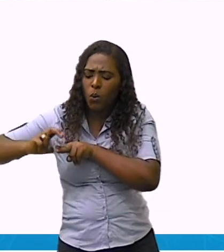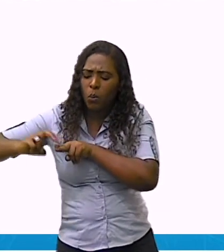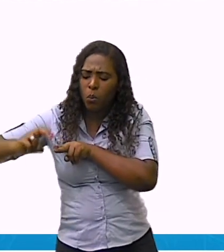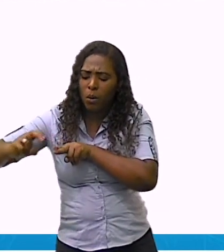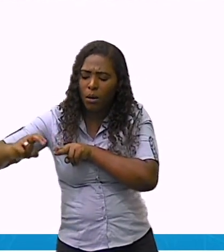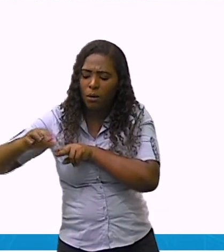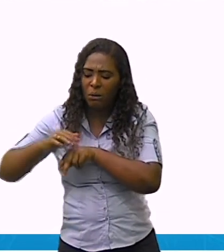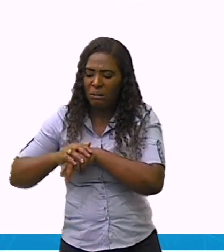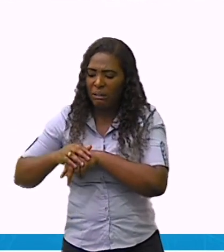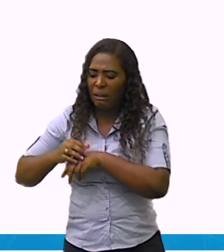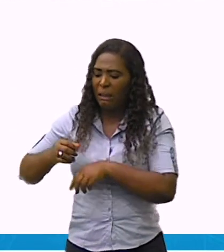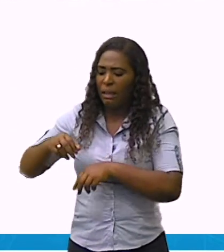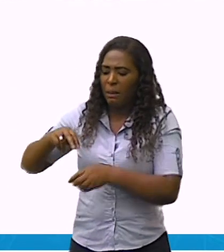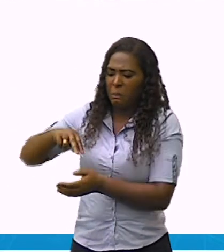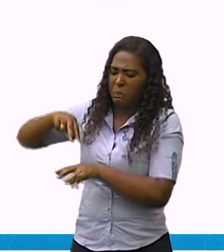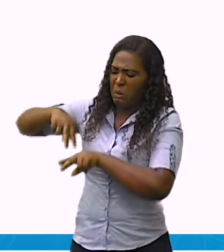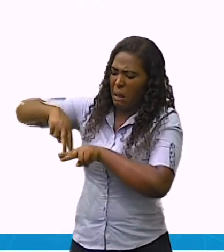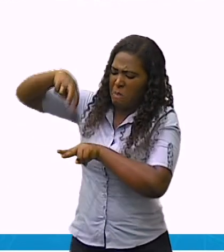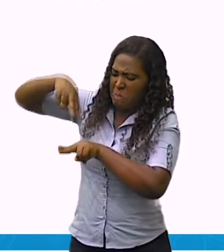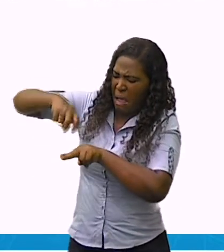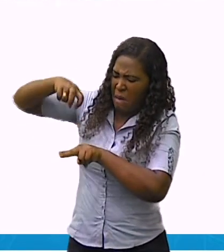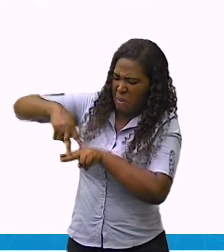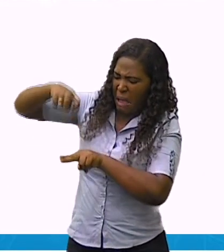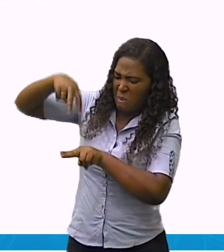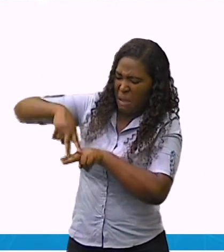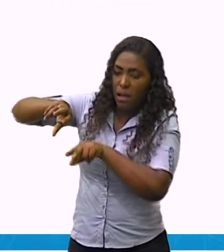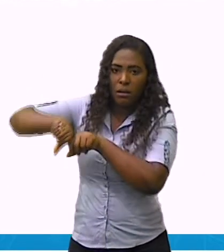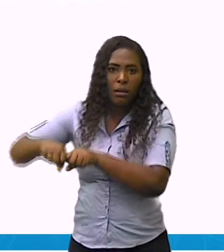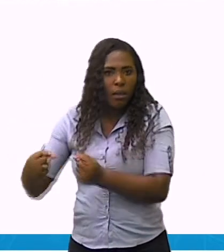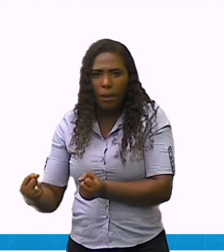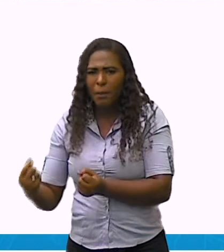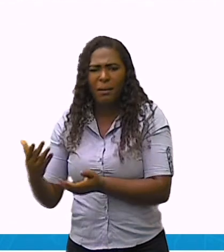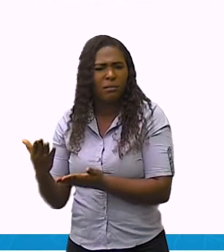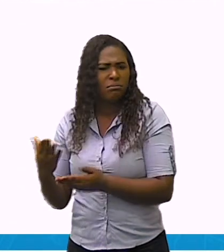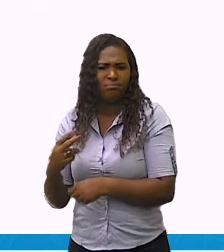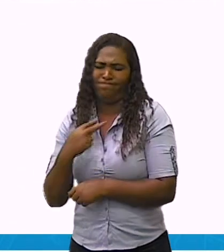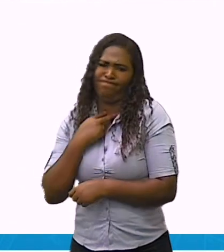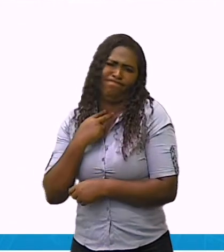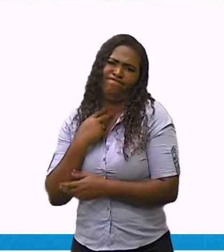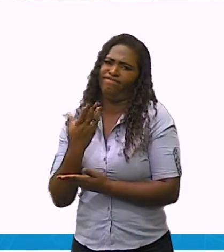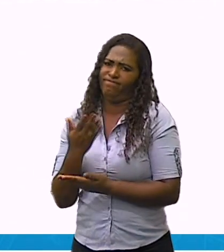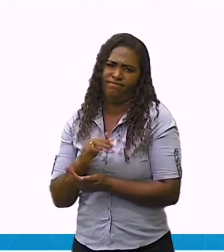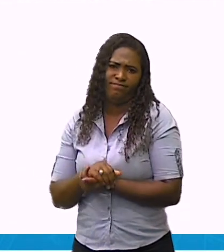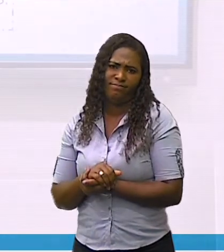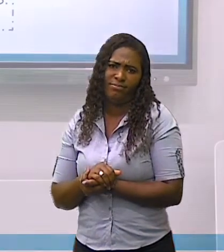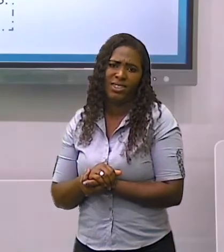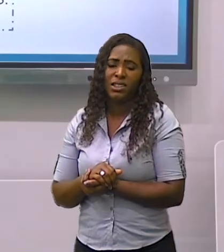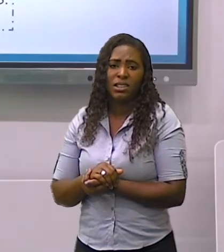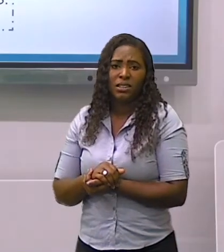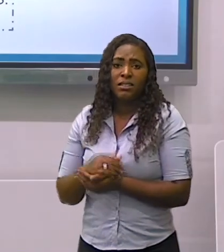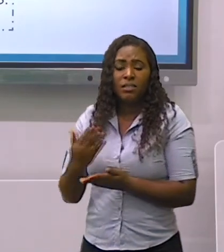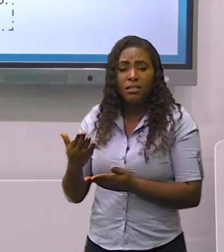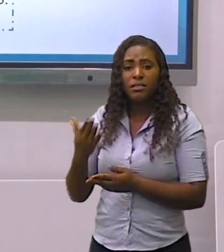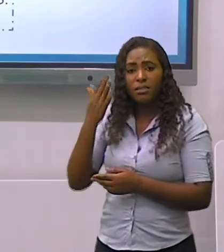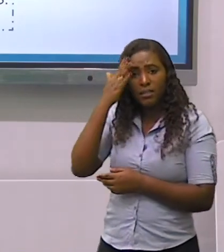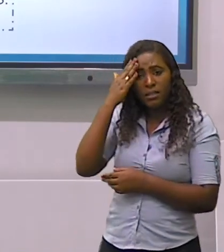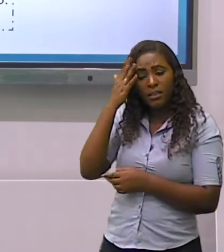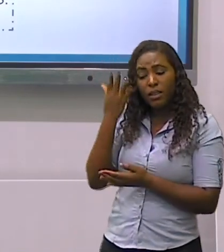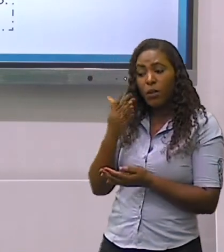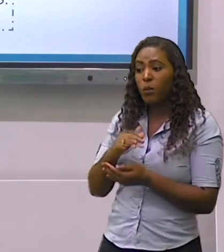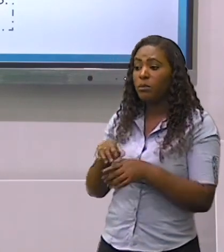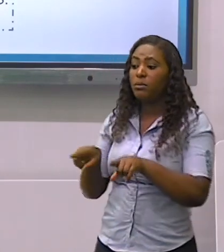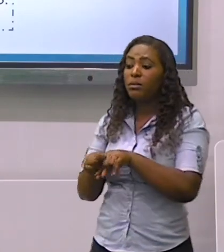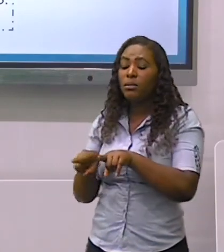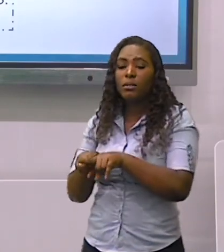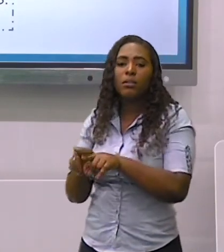devemos jogar lixo nos espaços inadequados. Devemos sempre buscar uma lixeira, depositar ali os nossos resíduos no